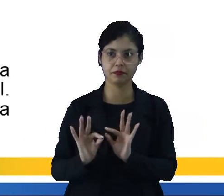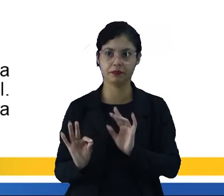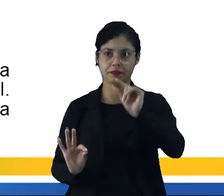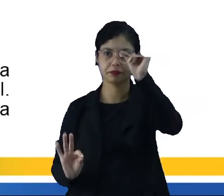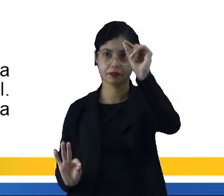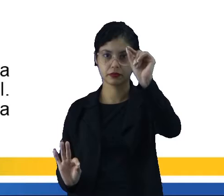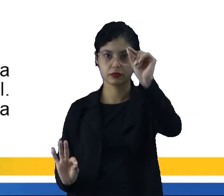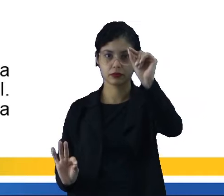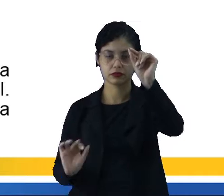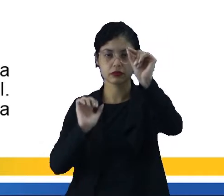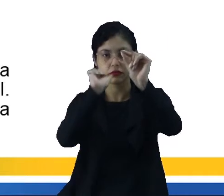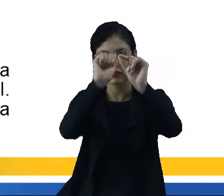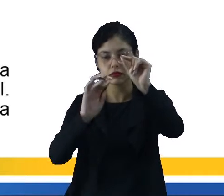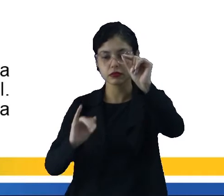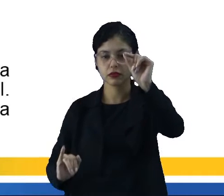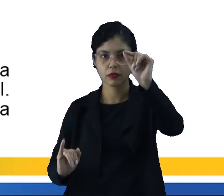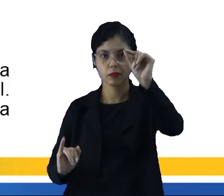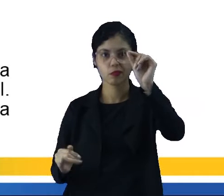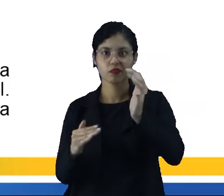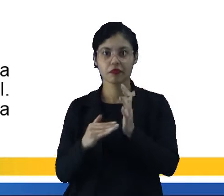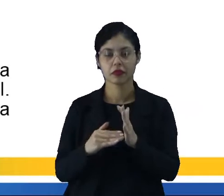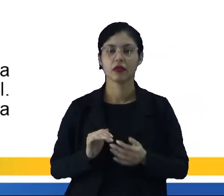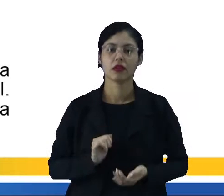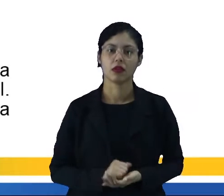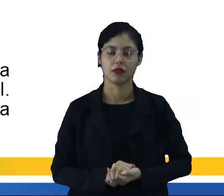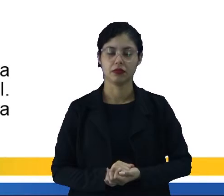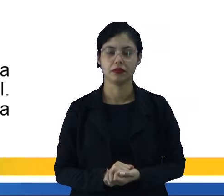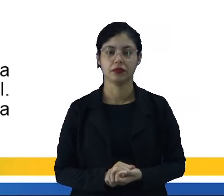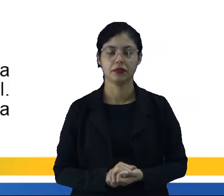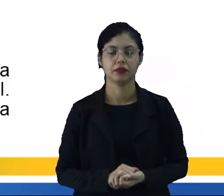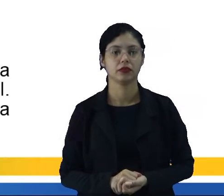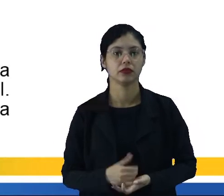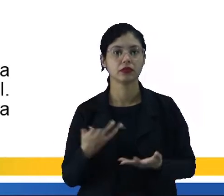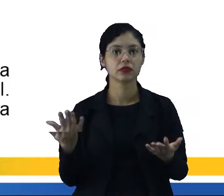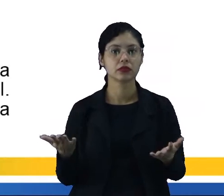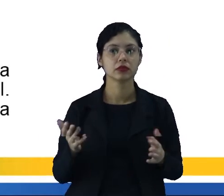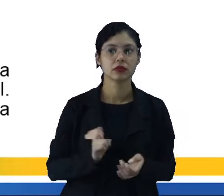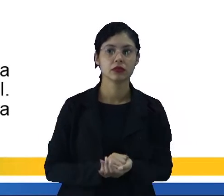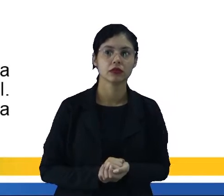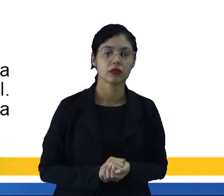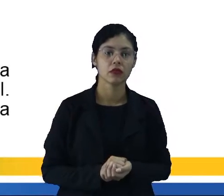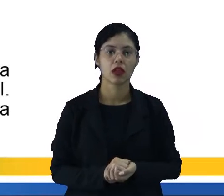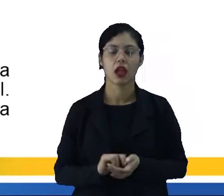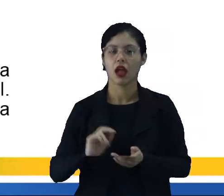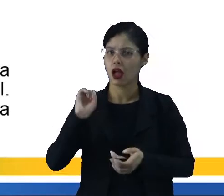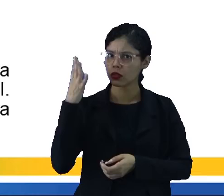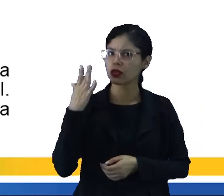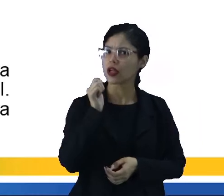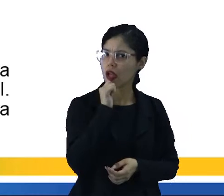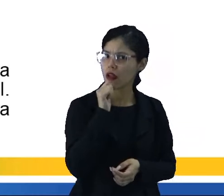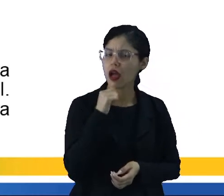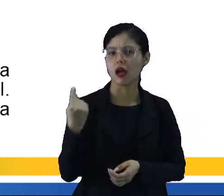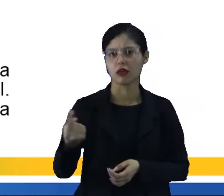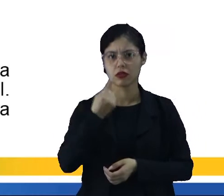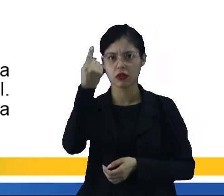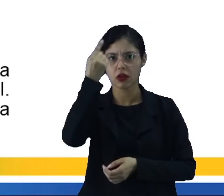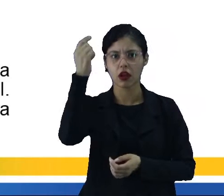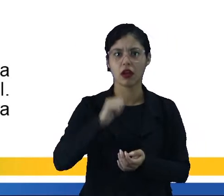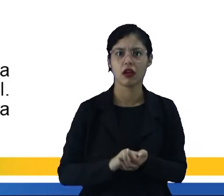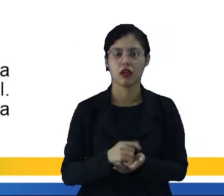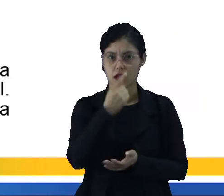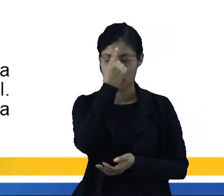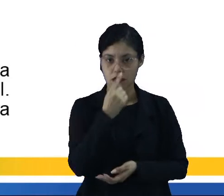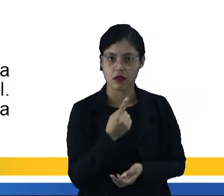A até aí é a mesma distância de ir até b então ela corresponde a altura dessa face